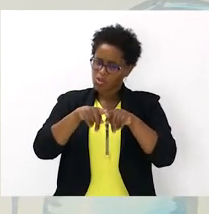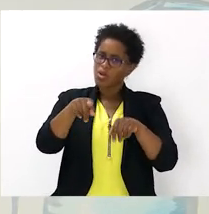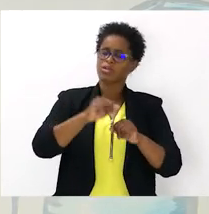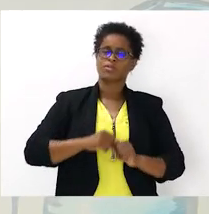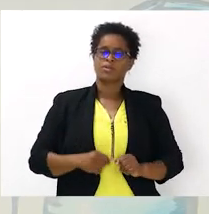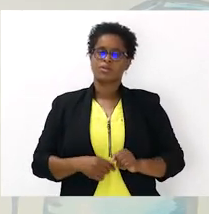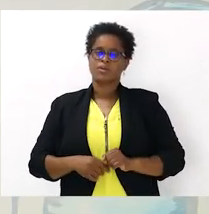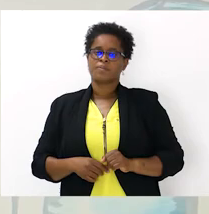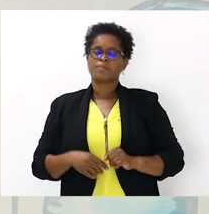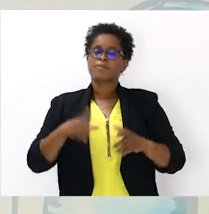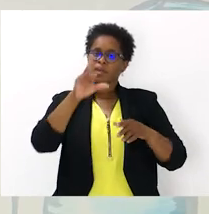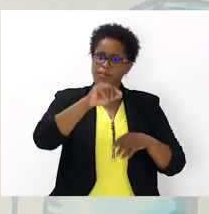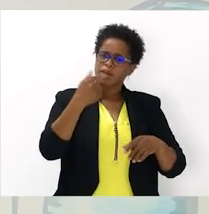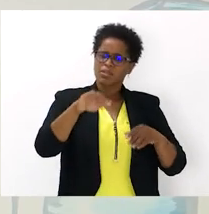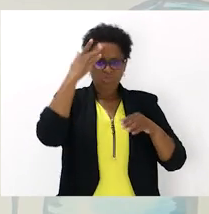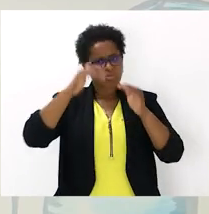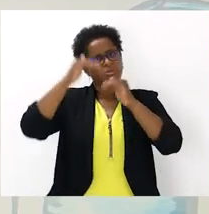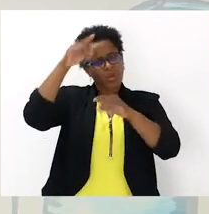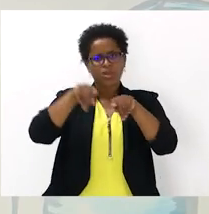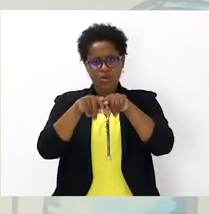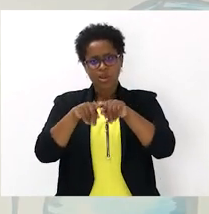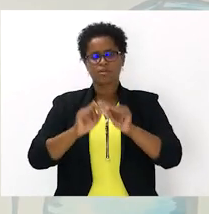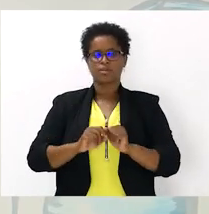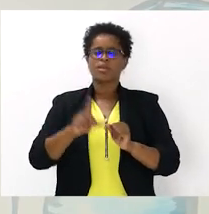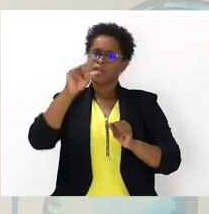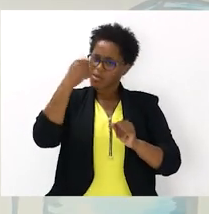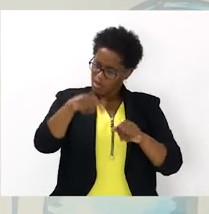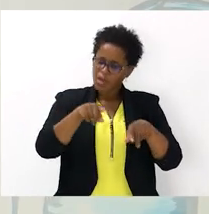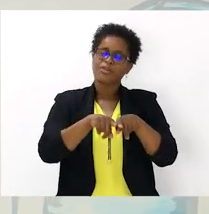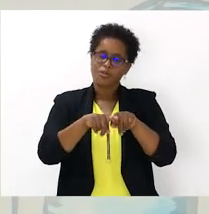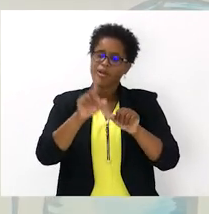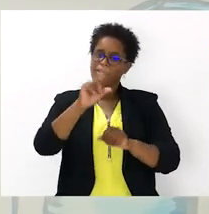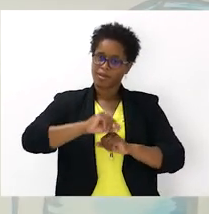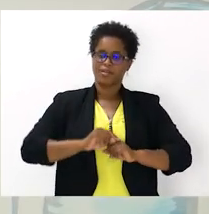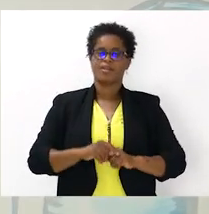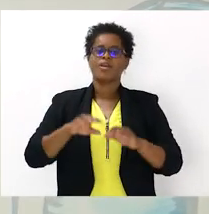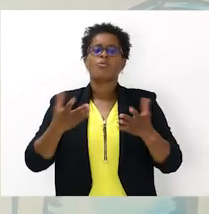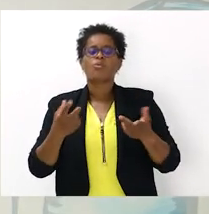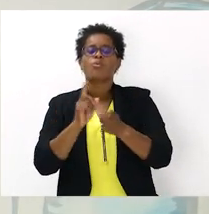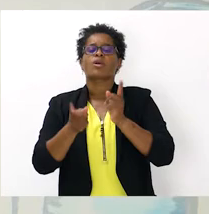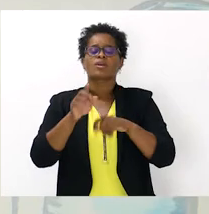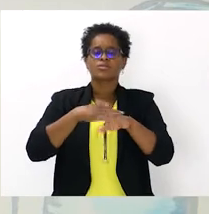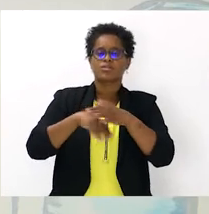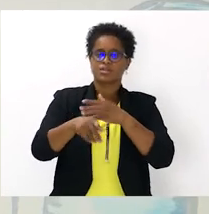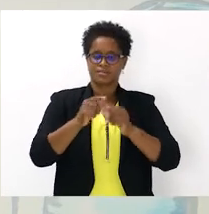sim. Tem mesmo expoente? Também tem mesmo expoente. Então, qual é a propriedade que vamos